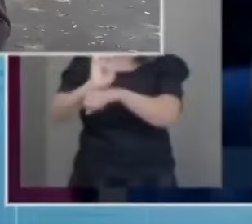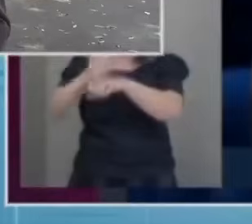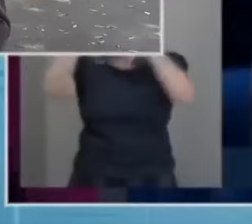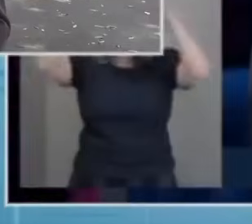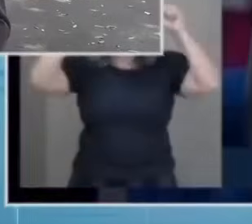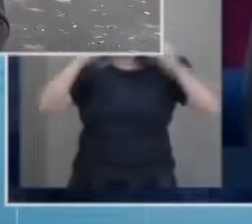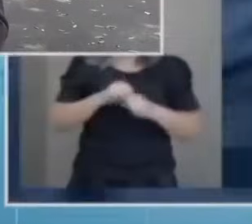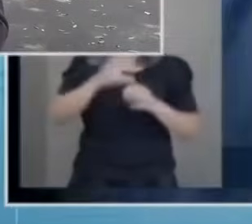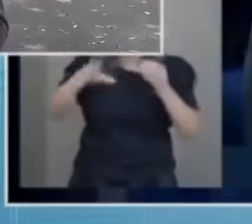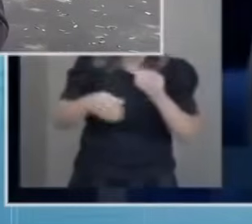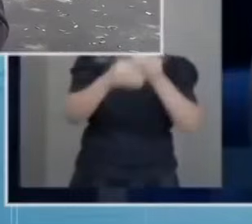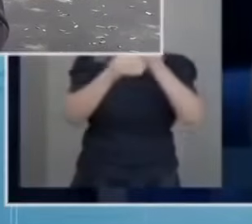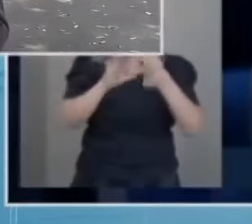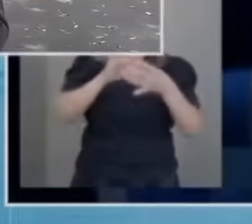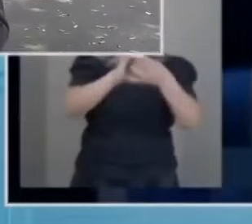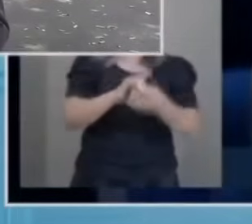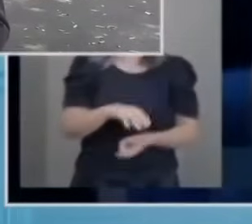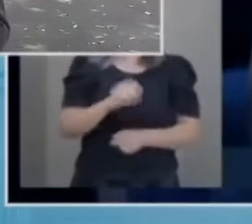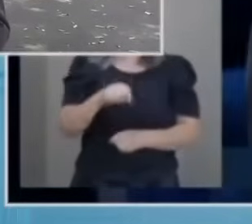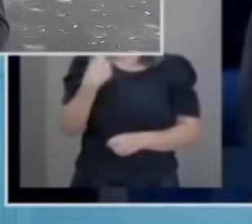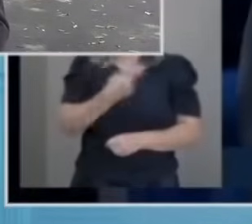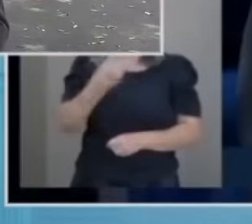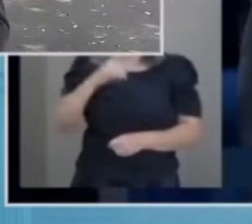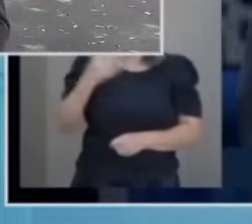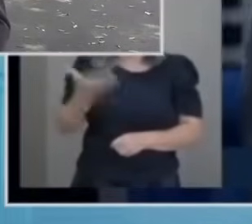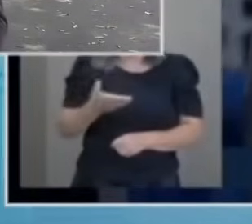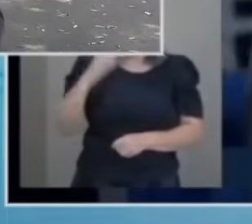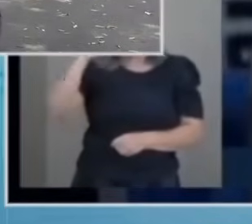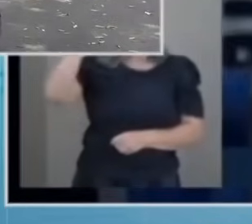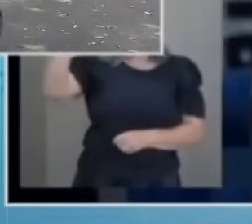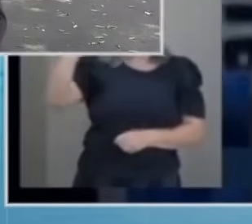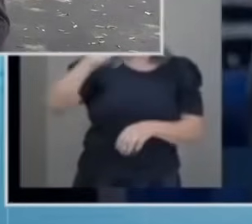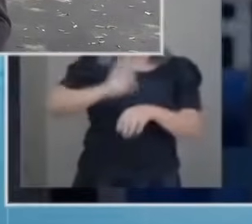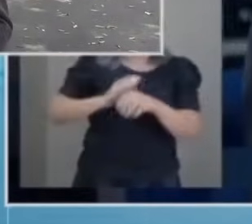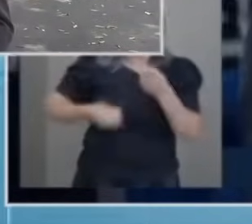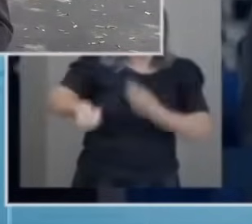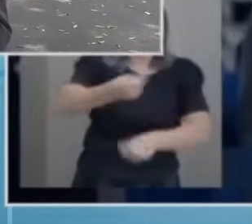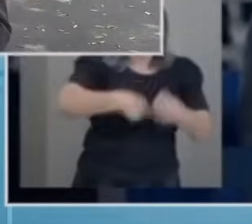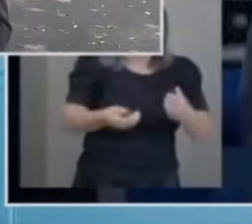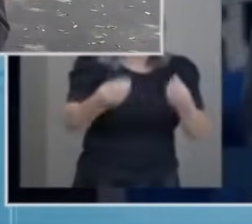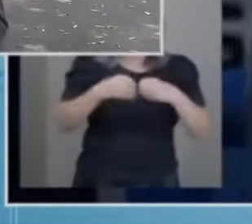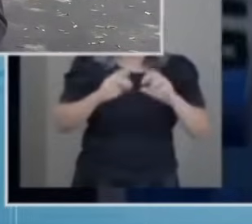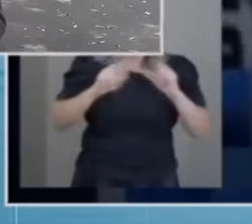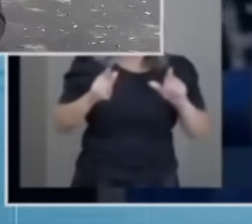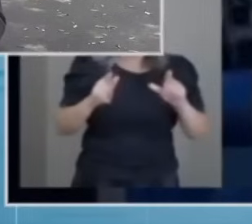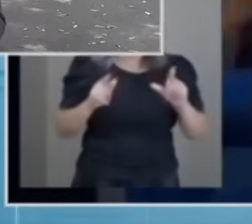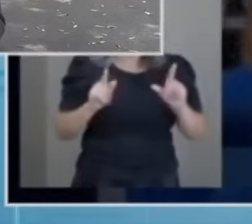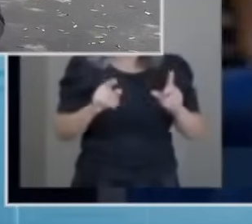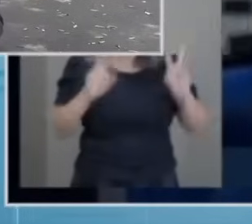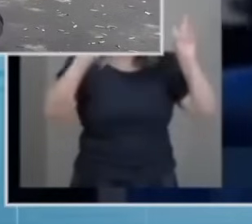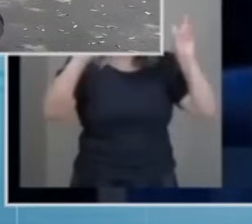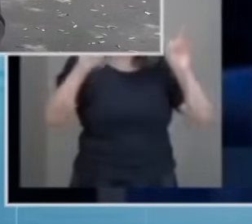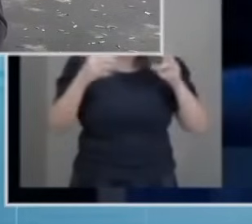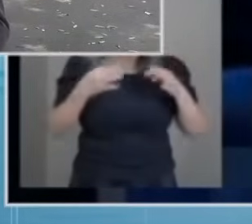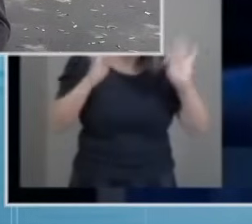de um presidente da República de janeiro a julho desse ano de 2023, em comparação com outros mandatários, Bolsonaro,